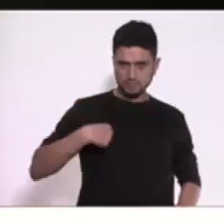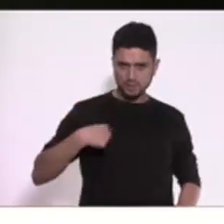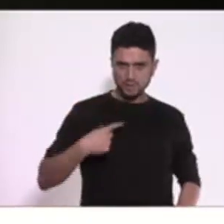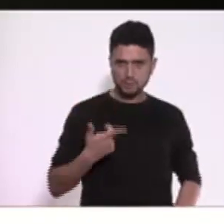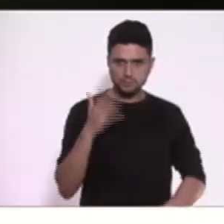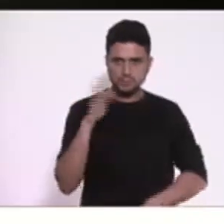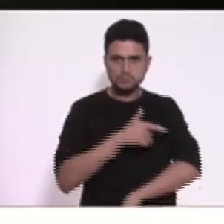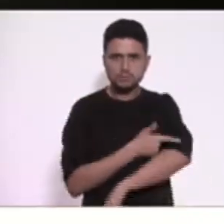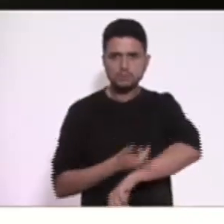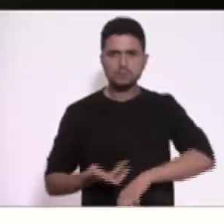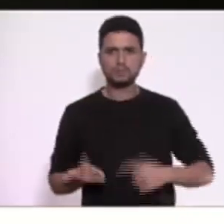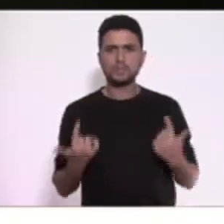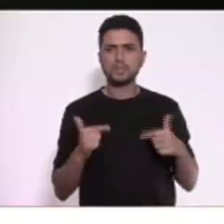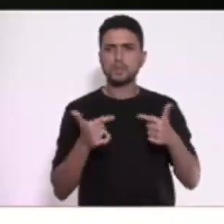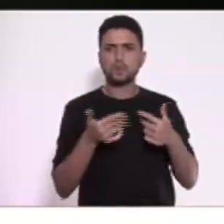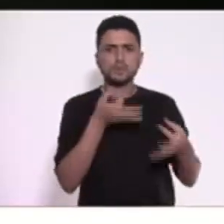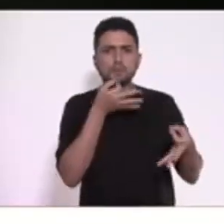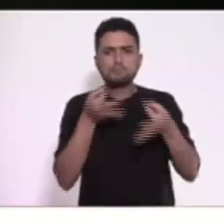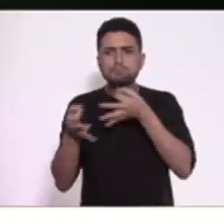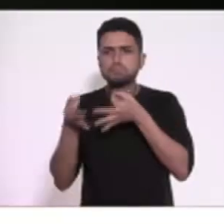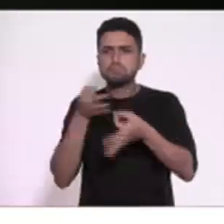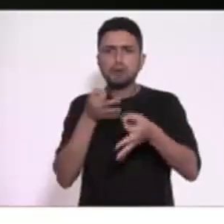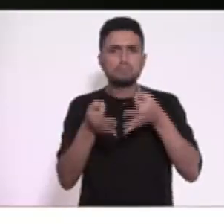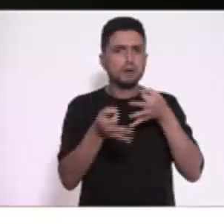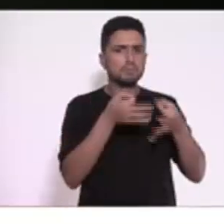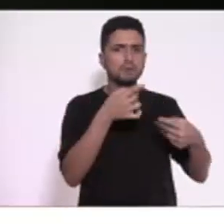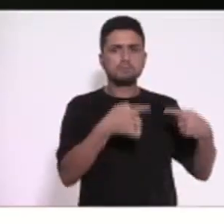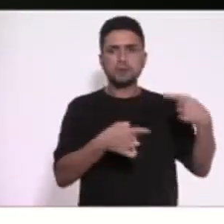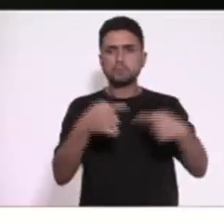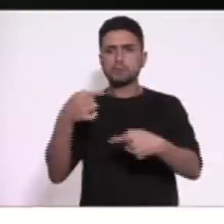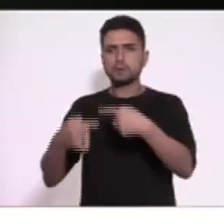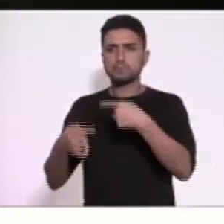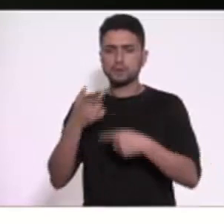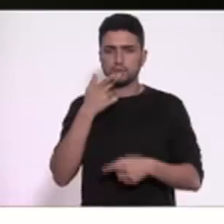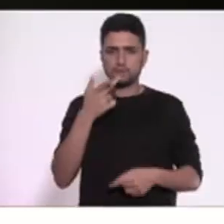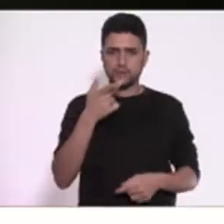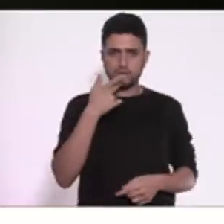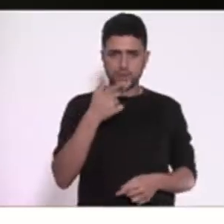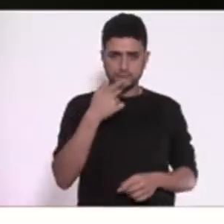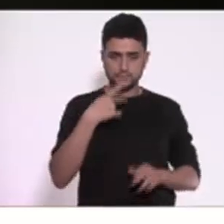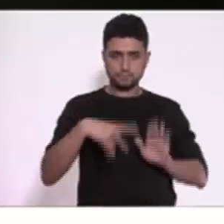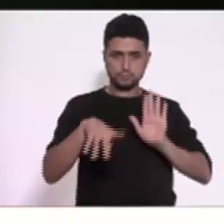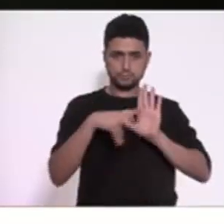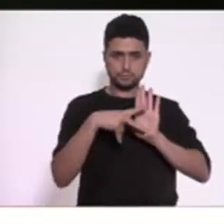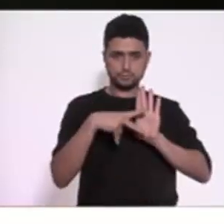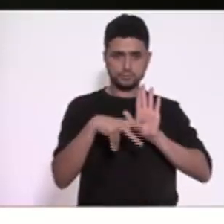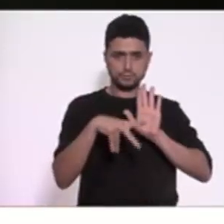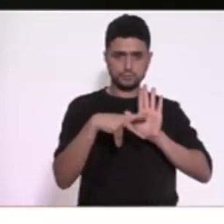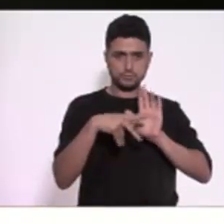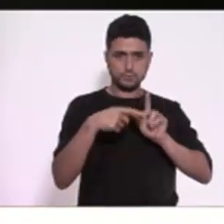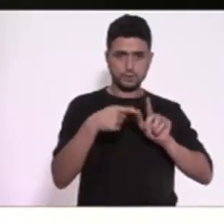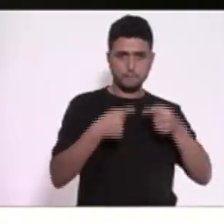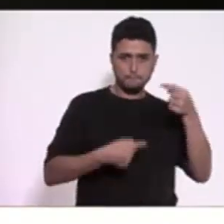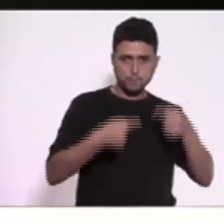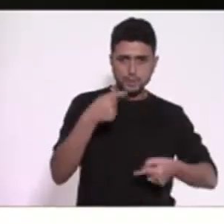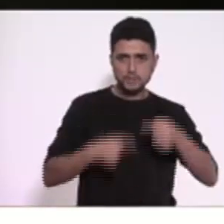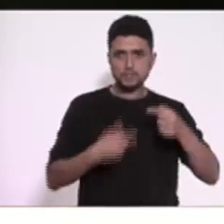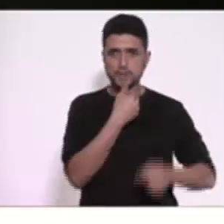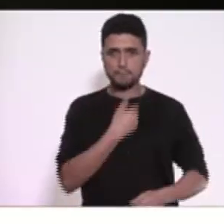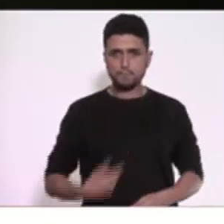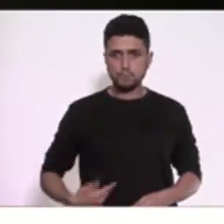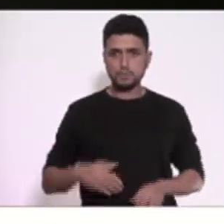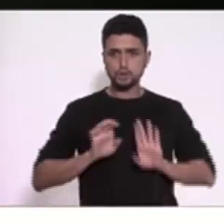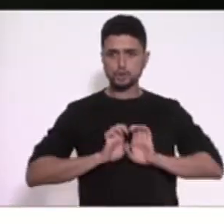aqui falta de argumentos, por exemplo, para falar de políticas públicas estruturantes. Então, tem deputados aqui